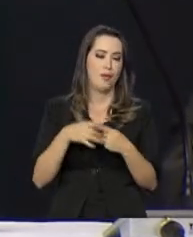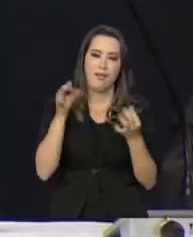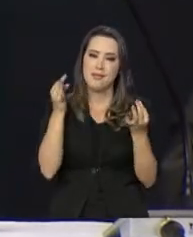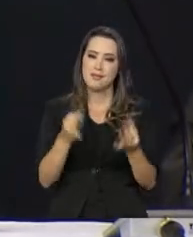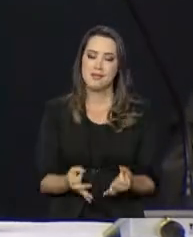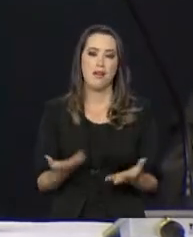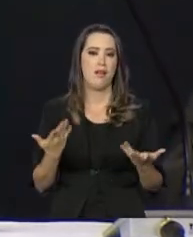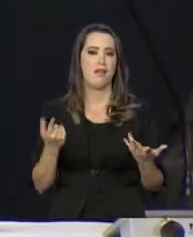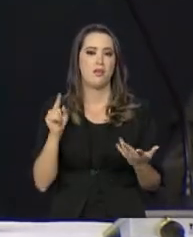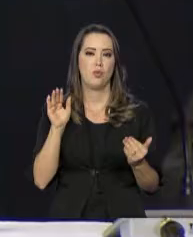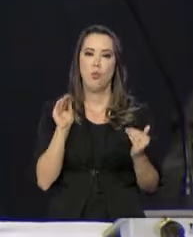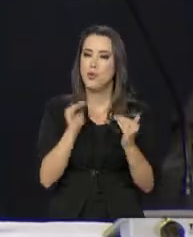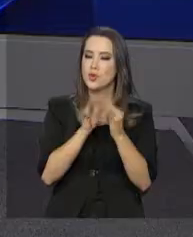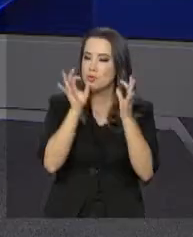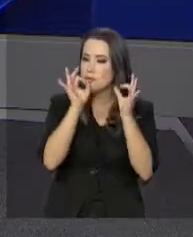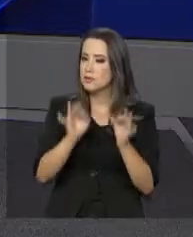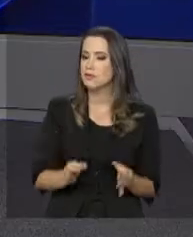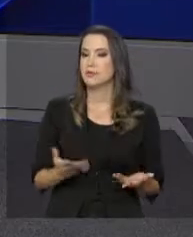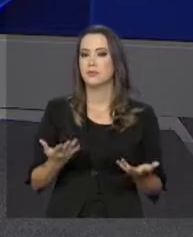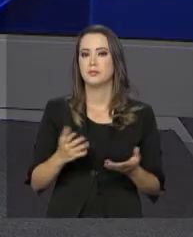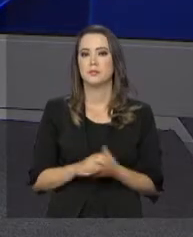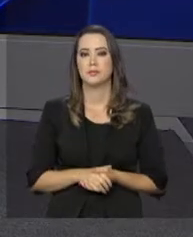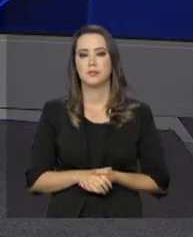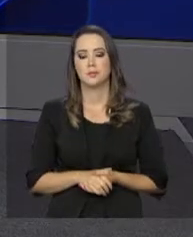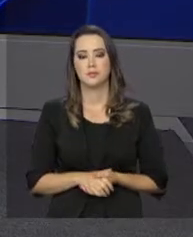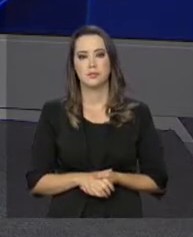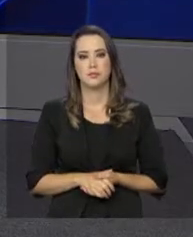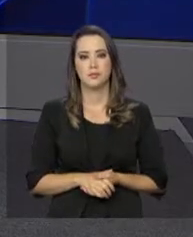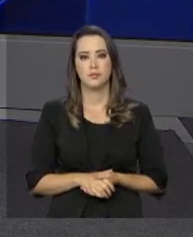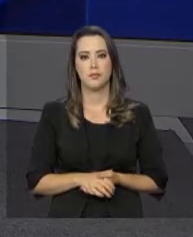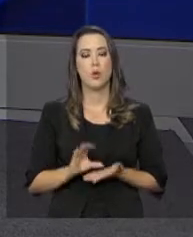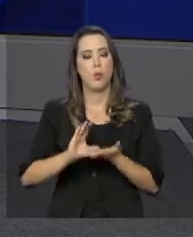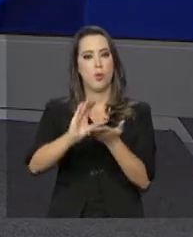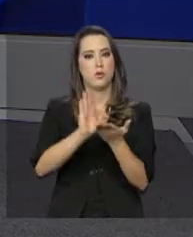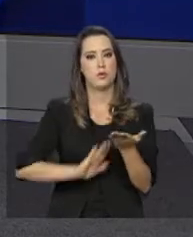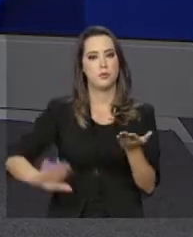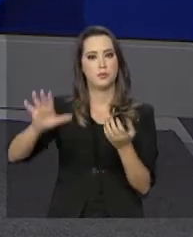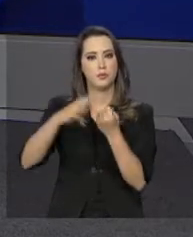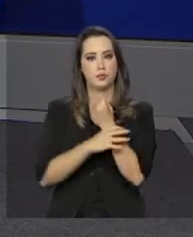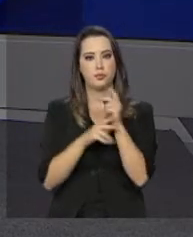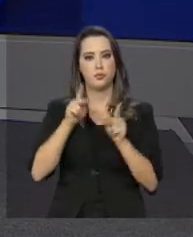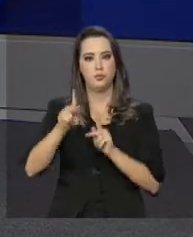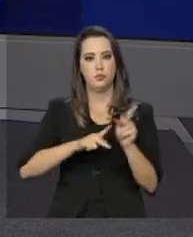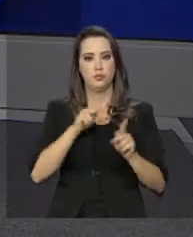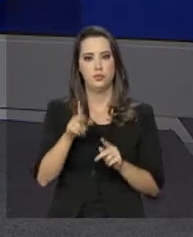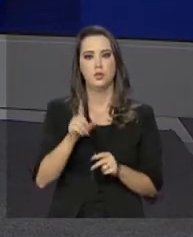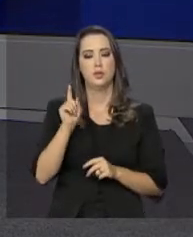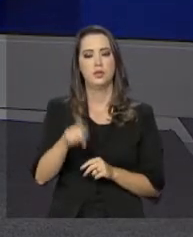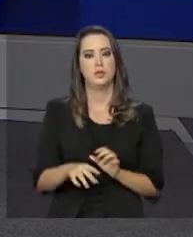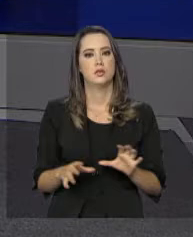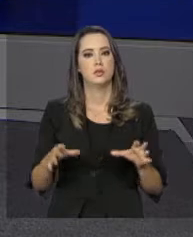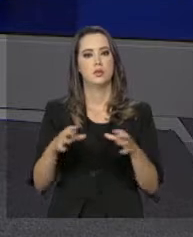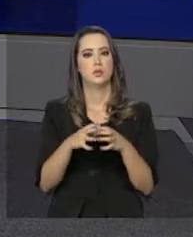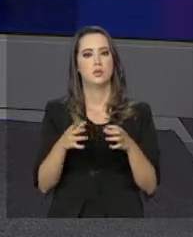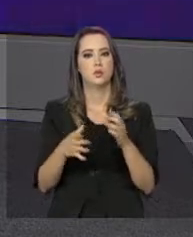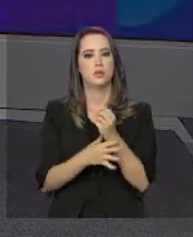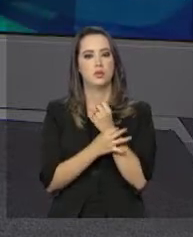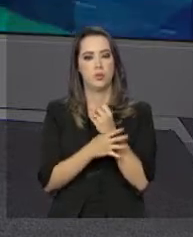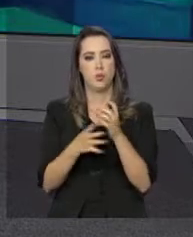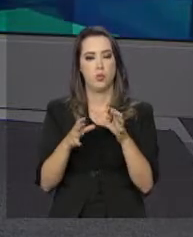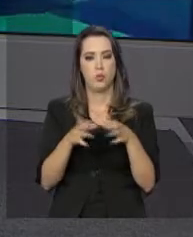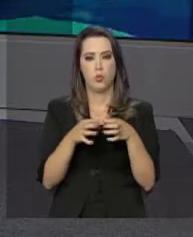poupados objetivas o conselho nacional de segurança pública e defesa social será formado por integrantes